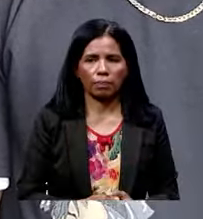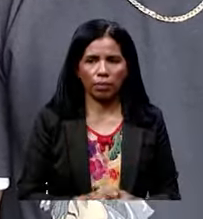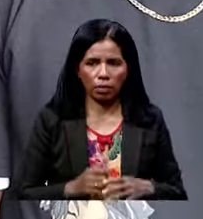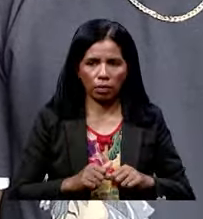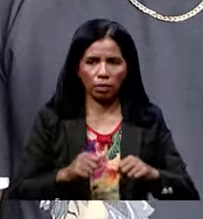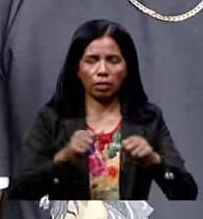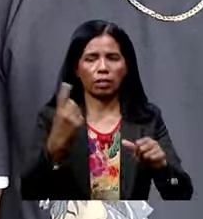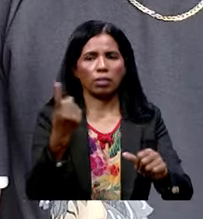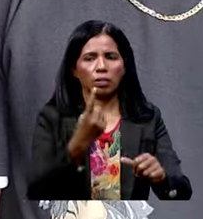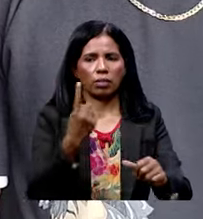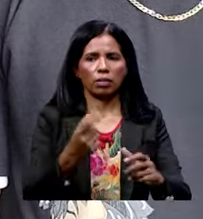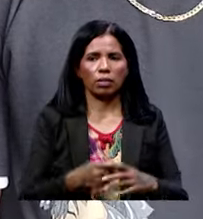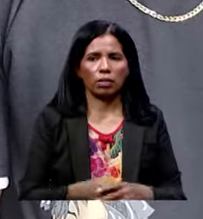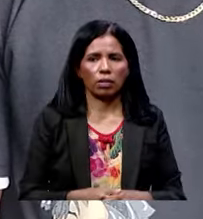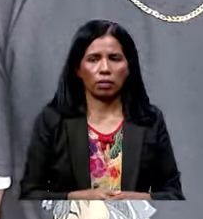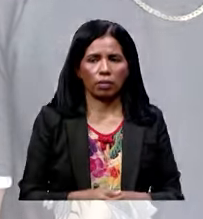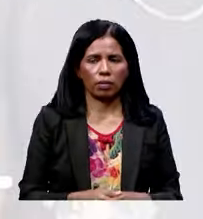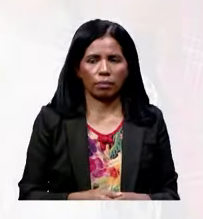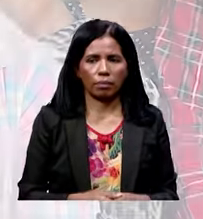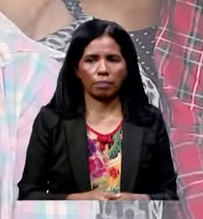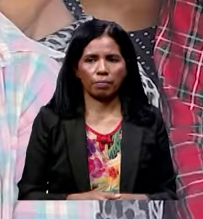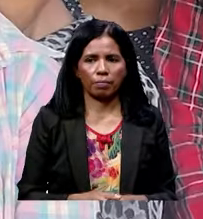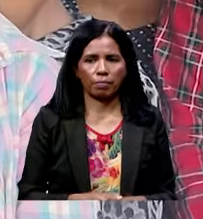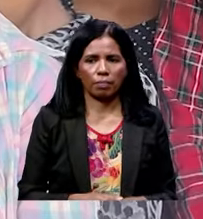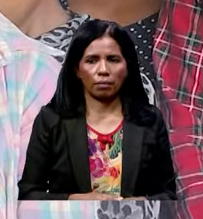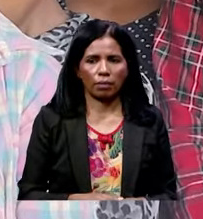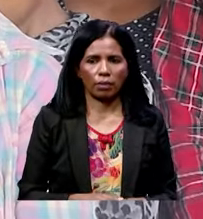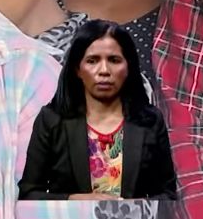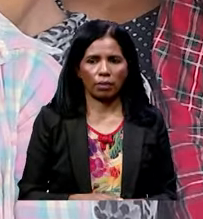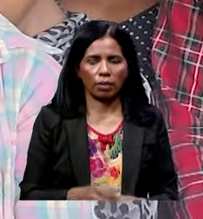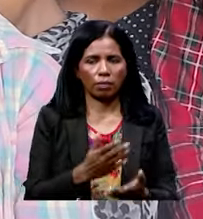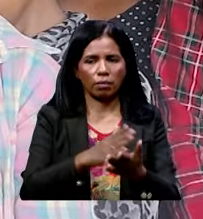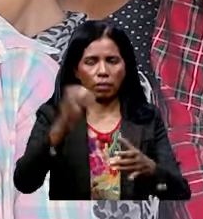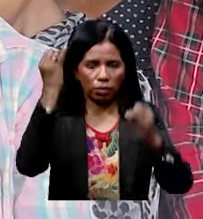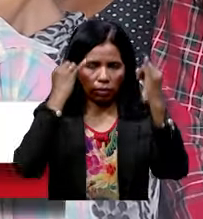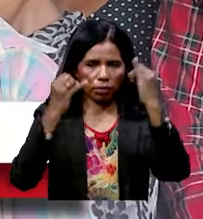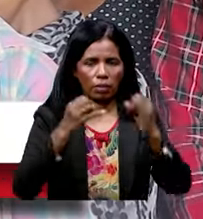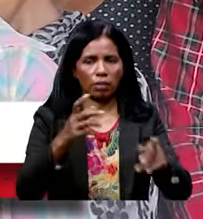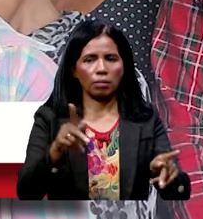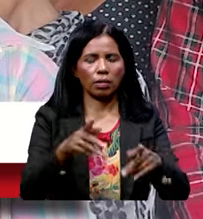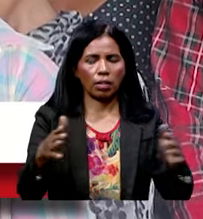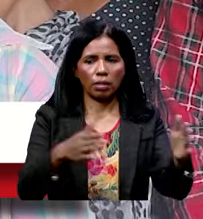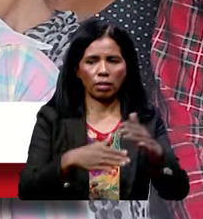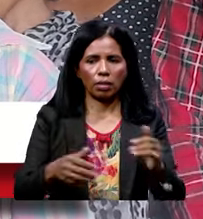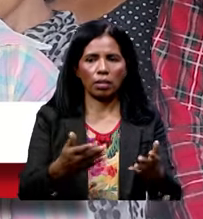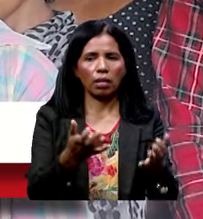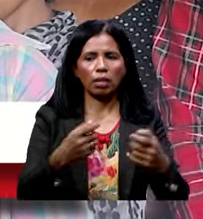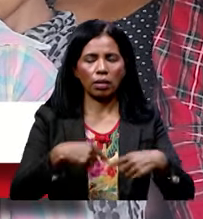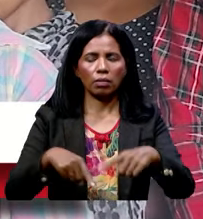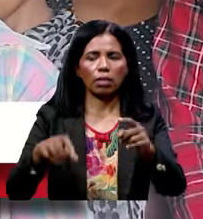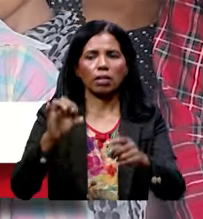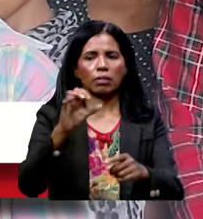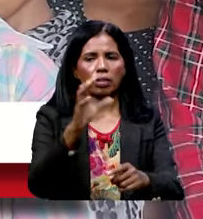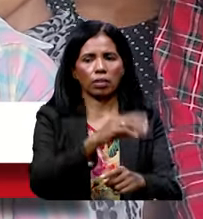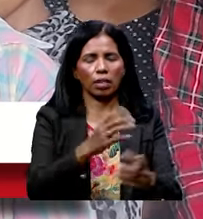nafatim mantain no iha karub dan apa. Ne sosialisasi ba ami be povo dia tumeha libre ne be ibe karaba afsaka